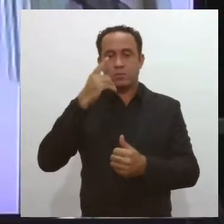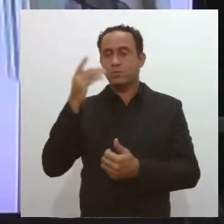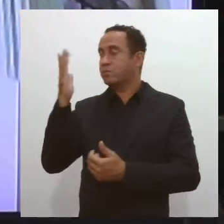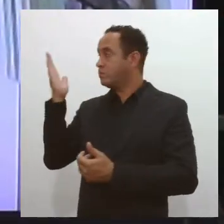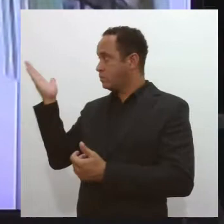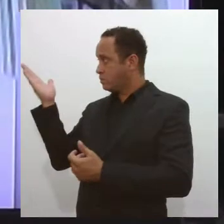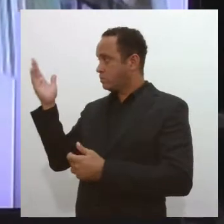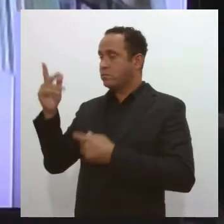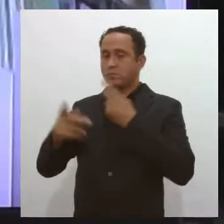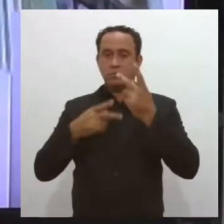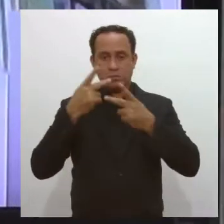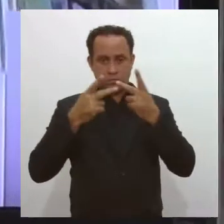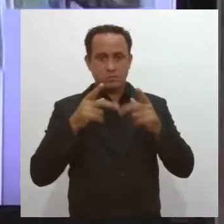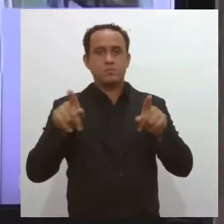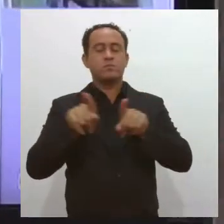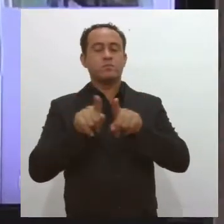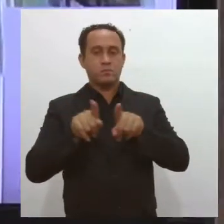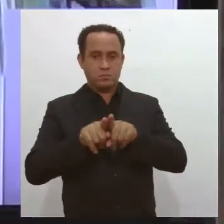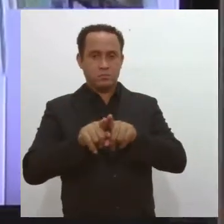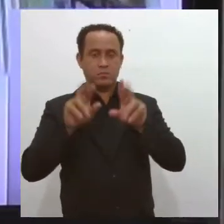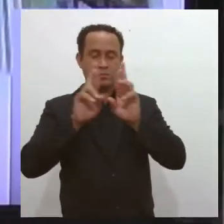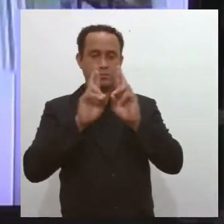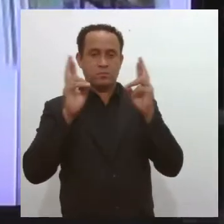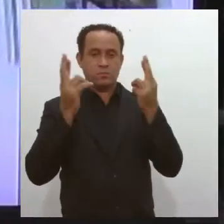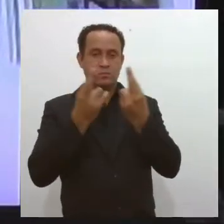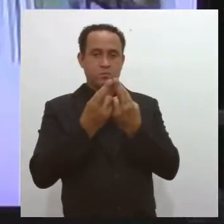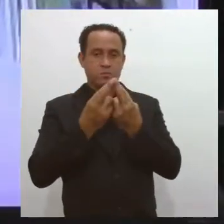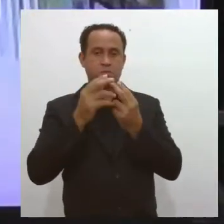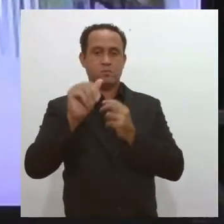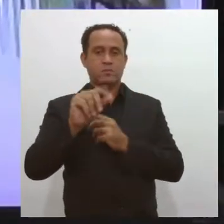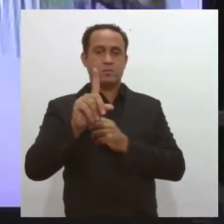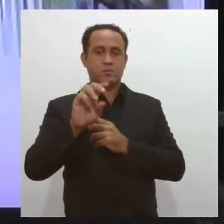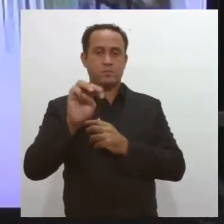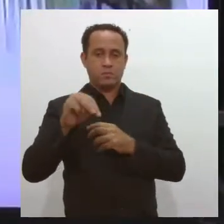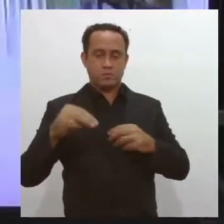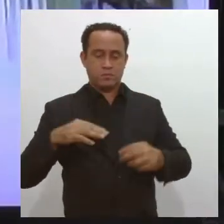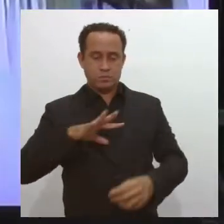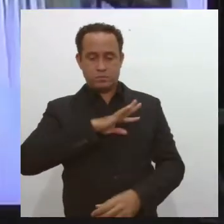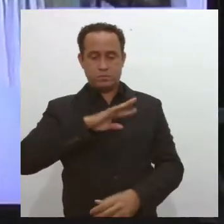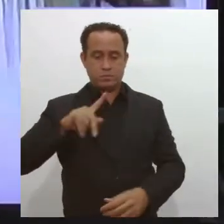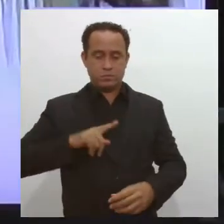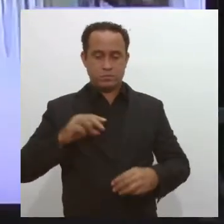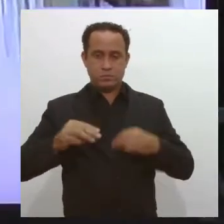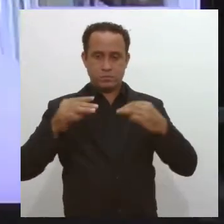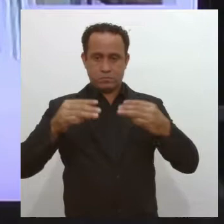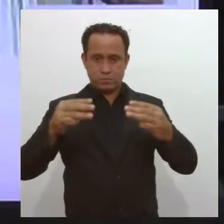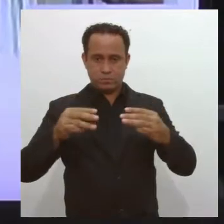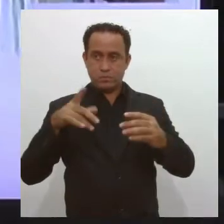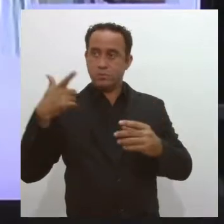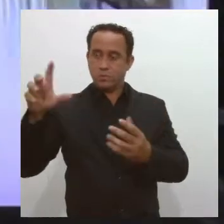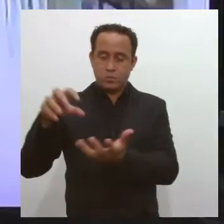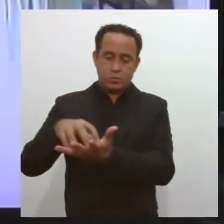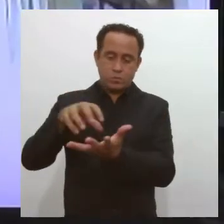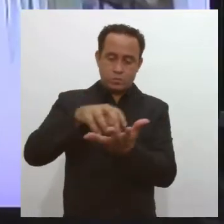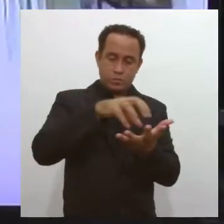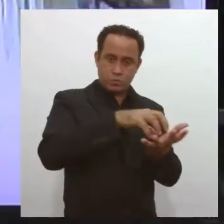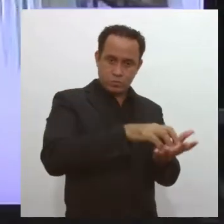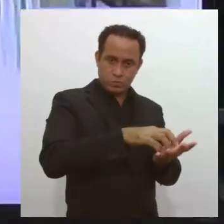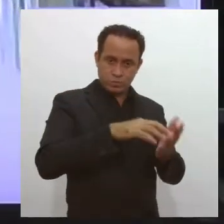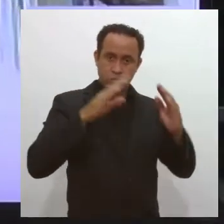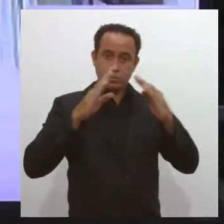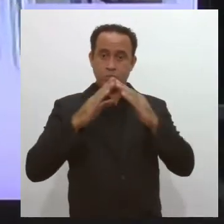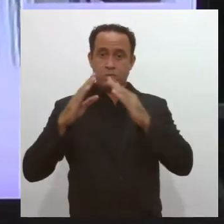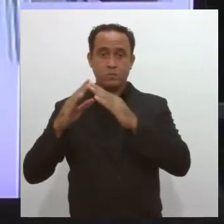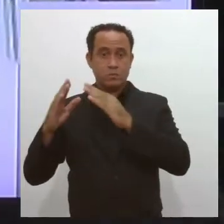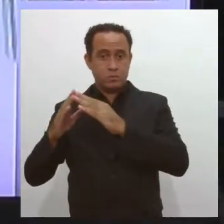Barbosa relatou que participou de uma reunião com a ADEMA, o Ministério Público e outros órgãos para tratar da situação dos moradores da